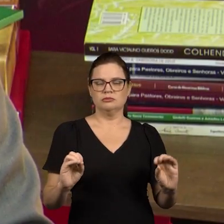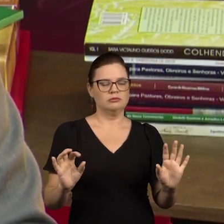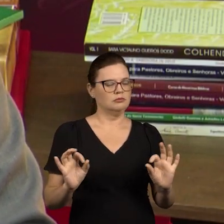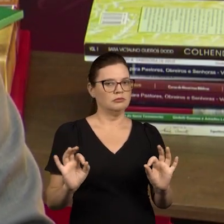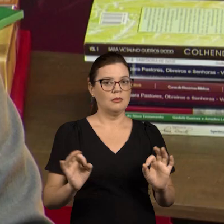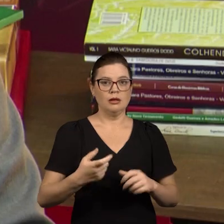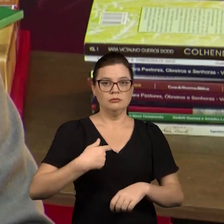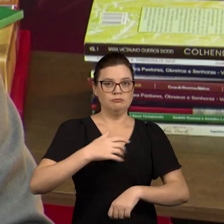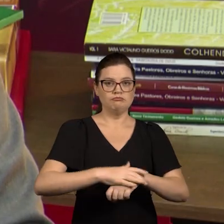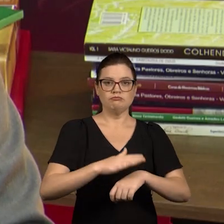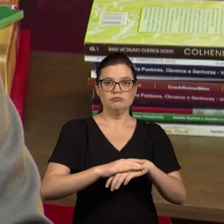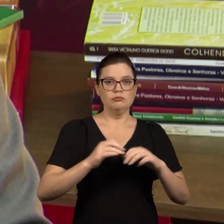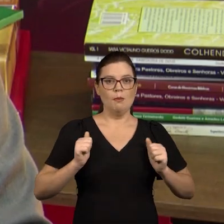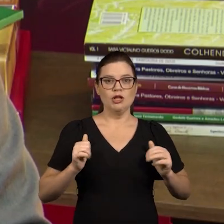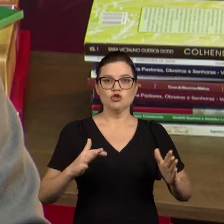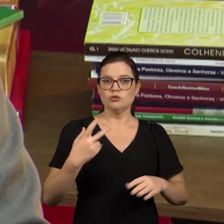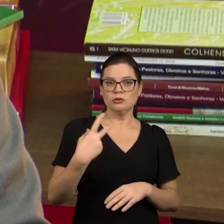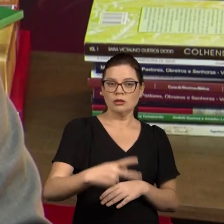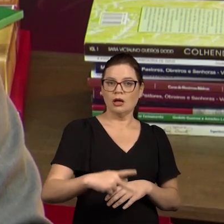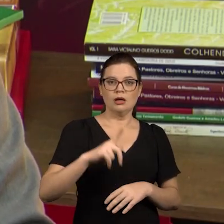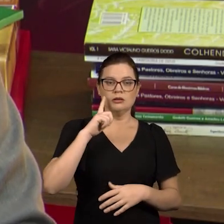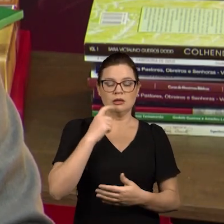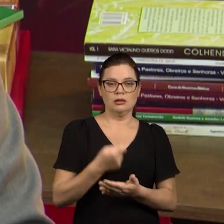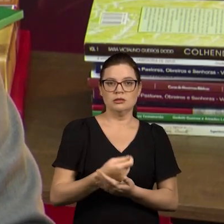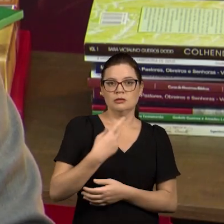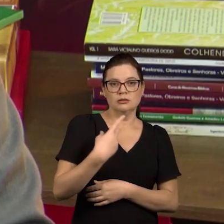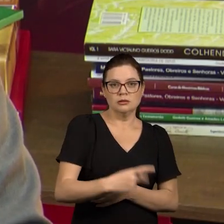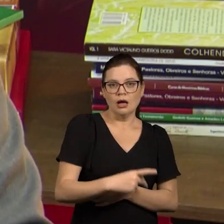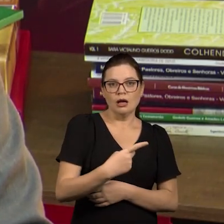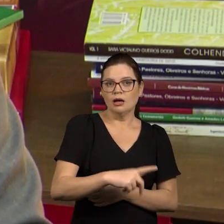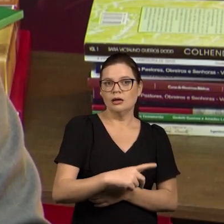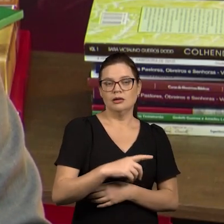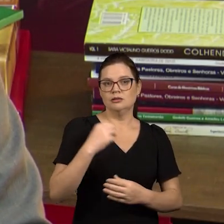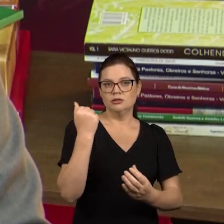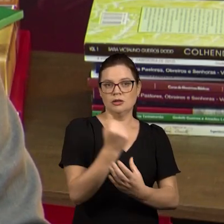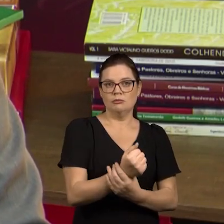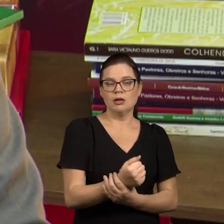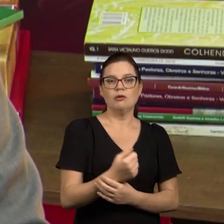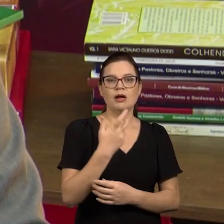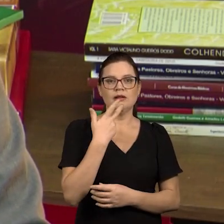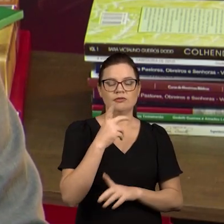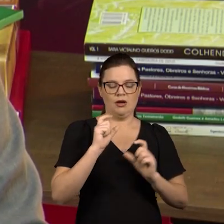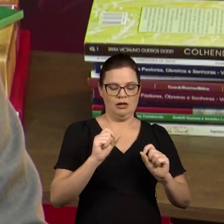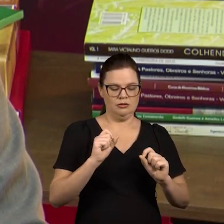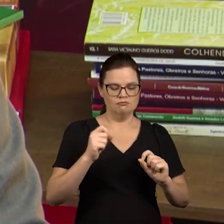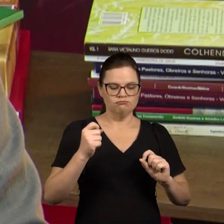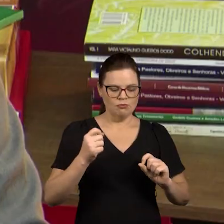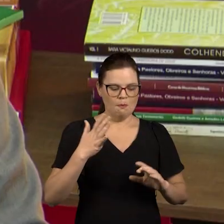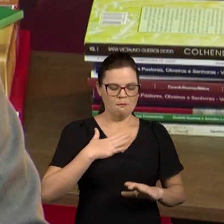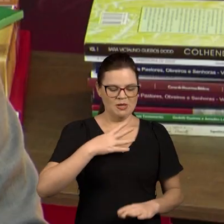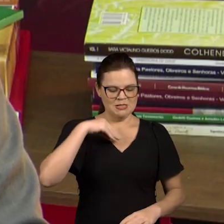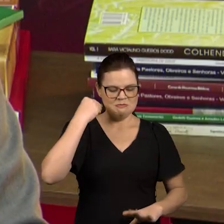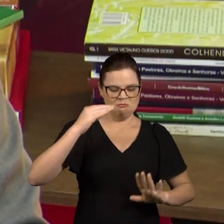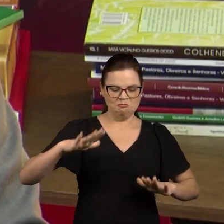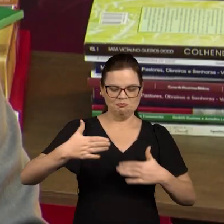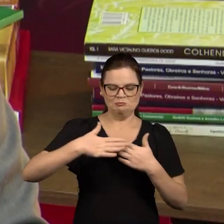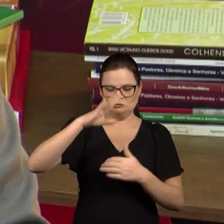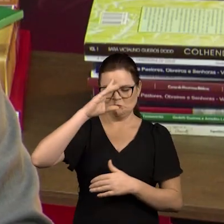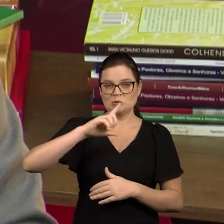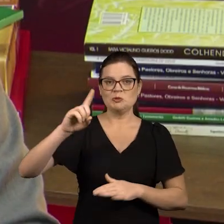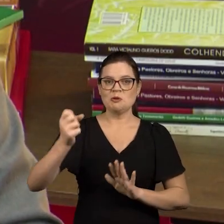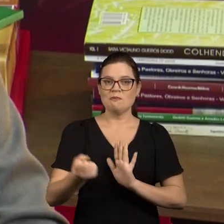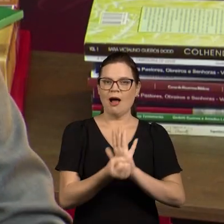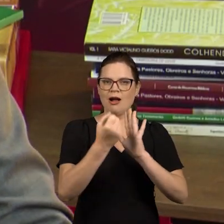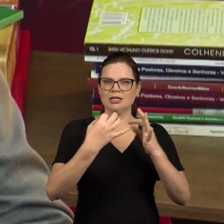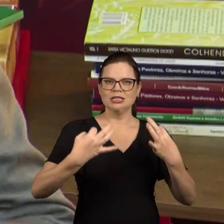meu nome, mas é uma escolha dele. Sim. Eu vou marcar essa minha experiência, eu vou erguer um altar a